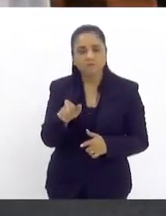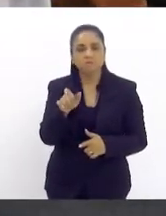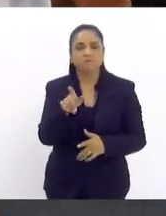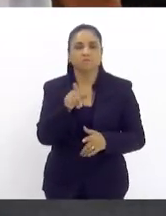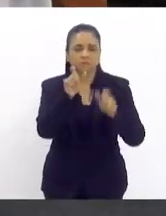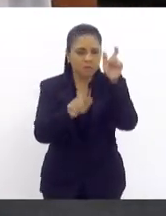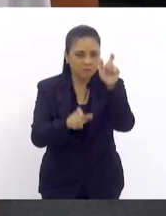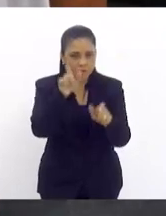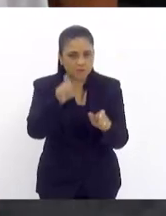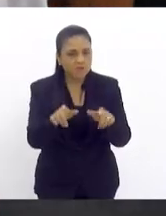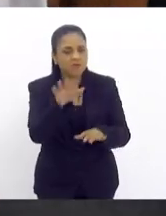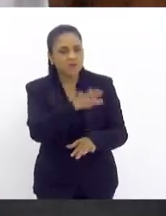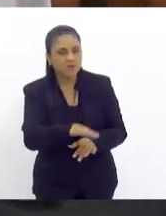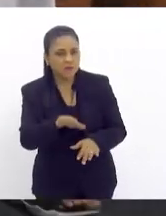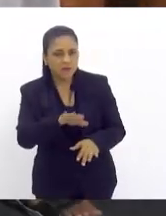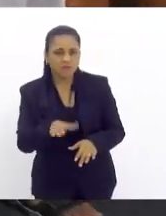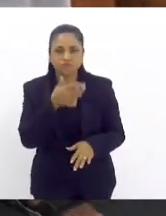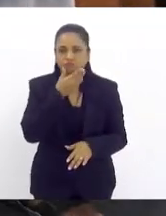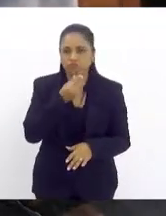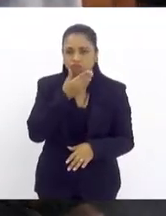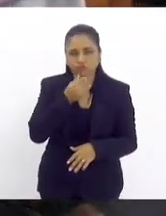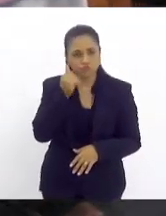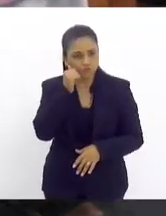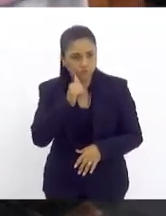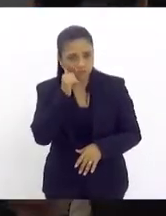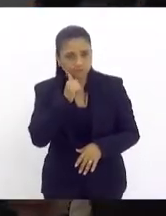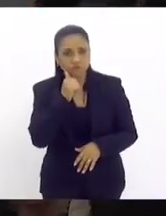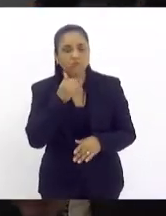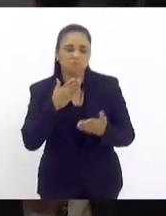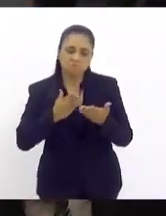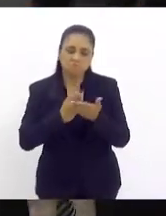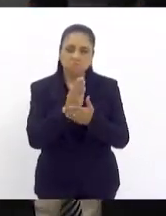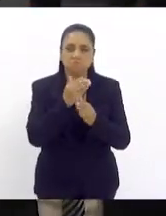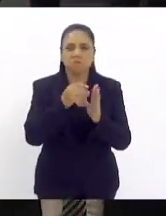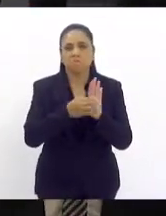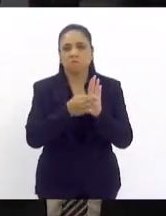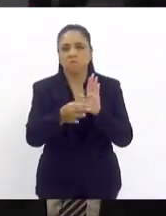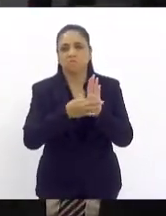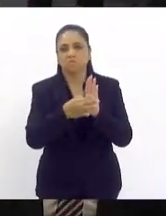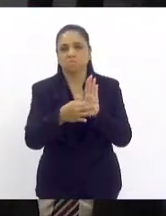pessoas, dessas crianças, meninos ou meninas. Parecer favorável.